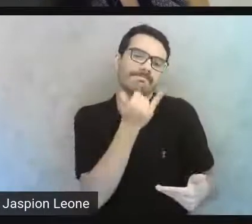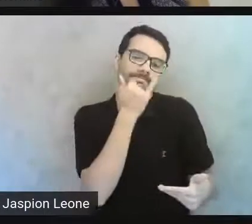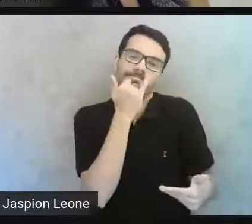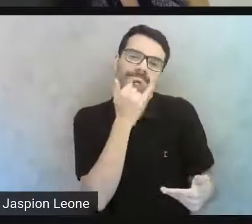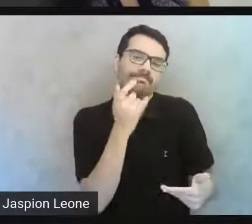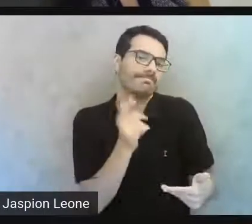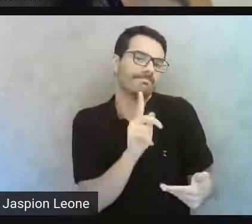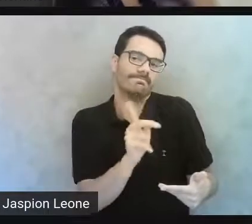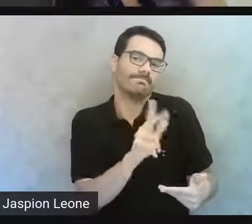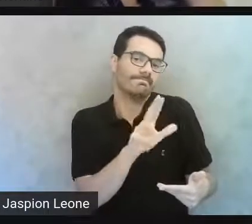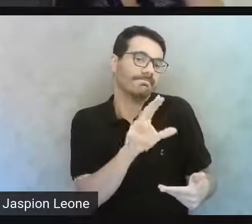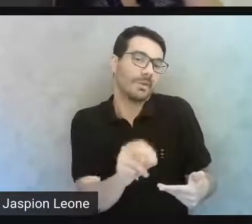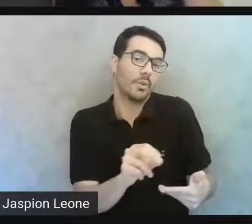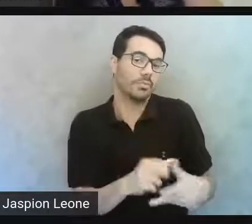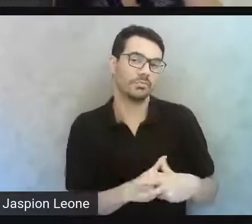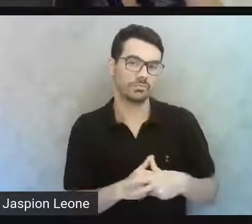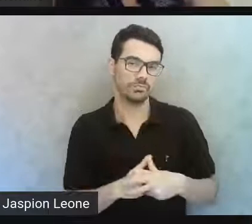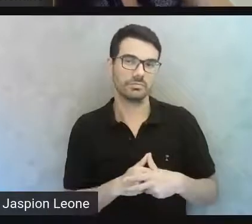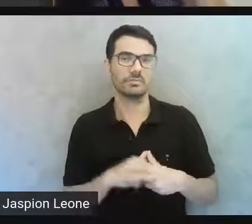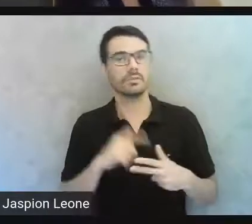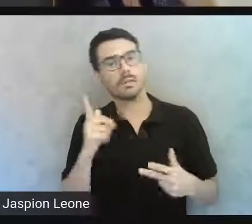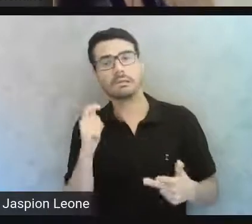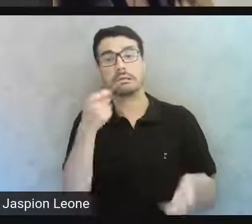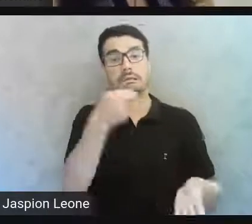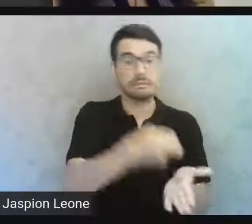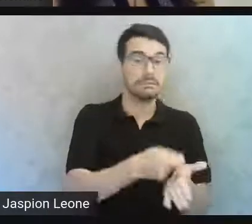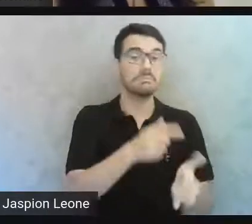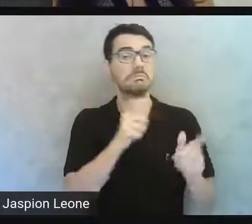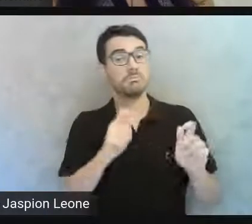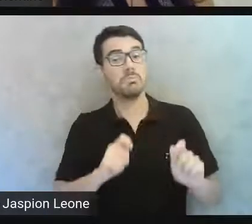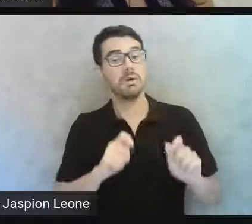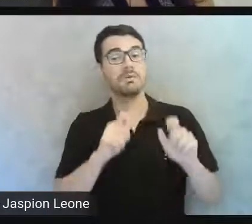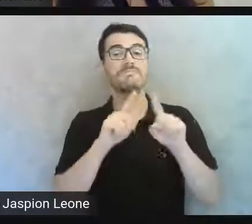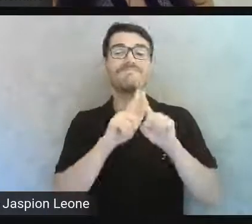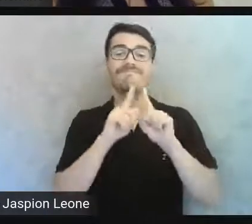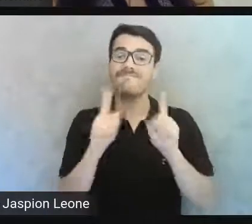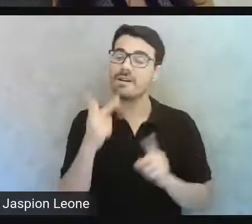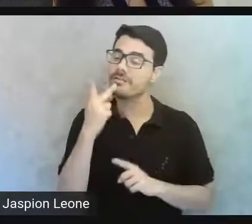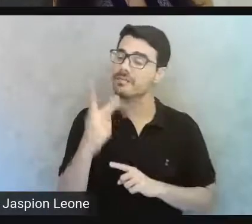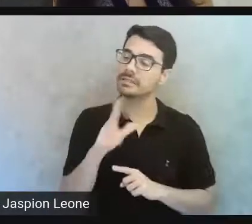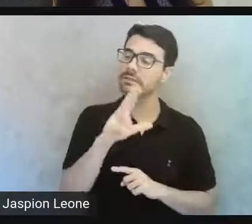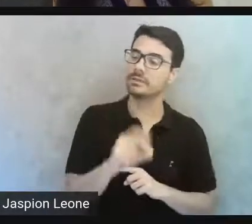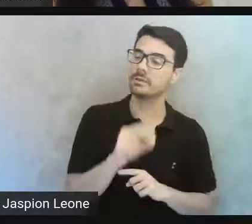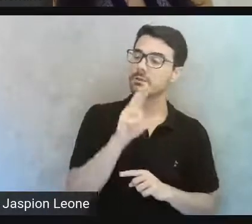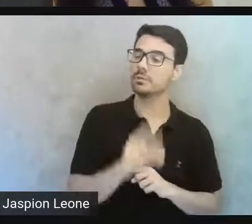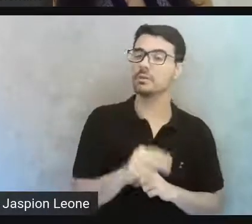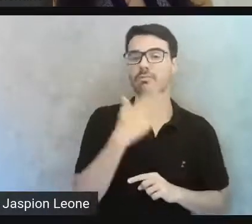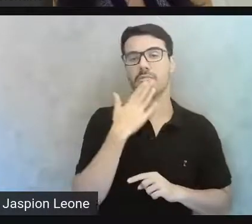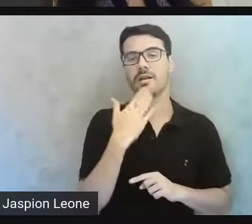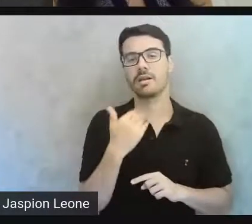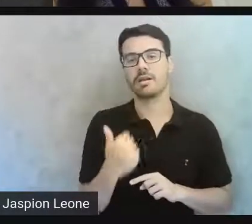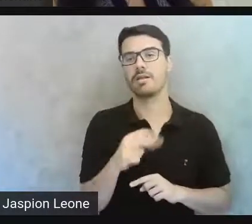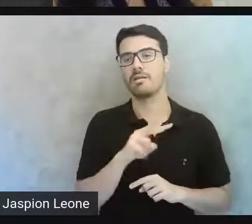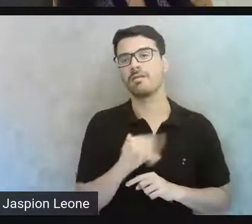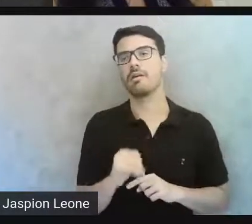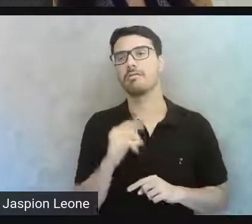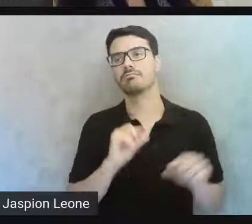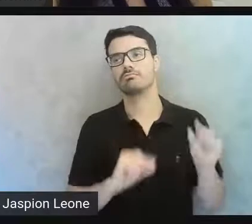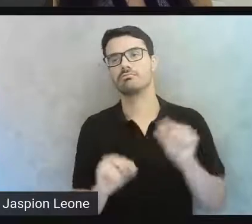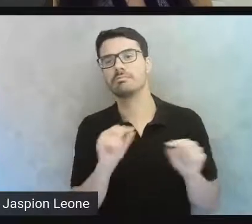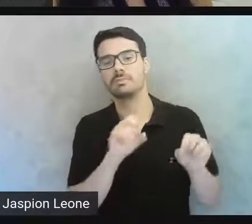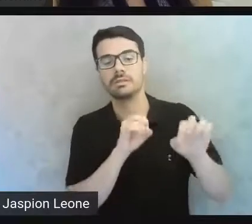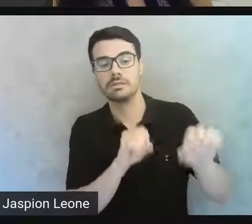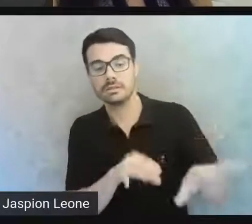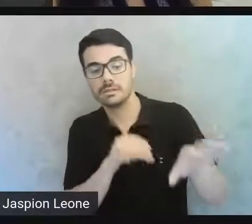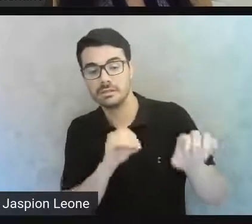tenha condição no final das contas de pagar, de comprar aquilo, eu acho que esses pequenos nãos que a gente vai colocando, isso vai, de certa forma, ensinando para elas que a